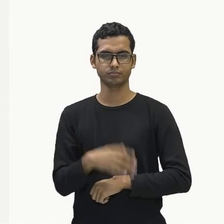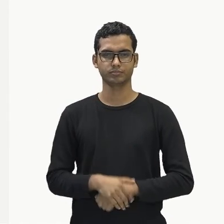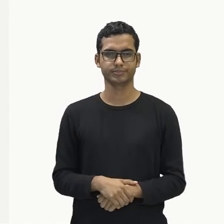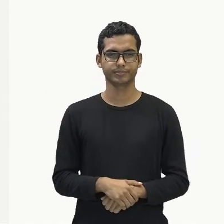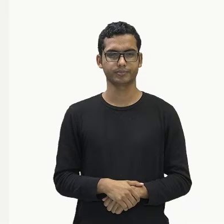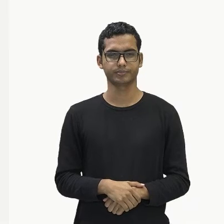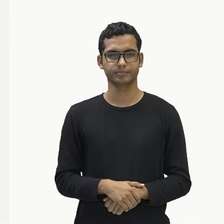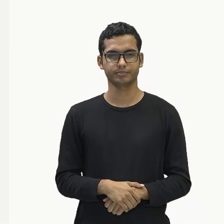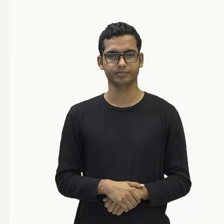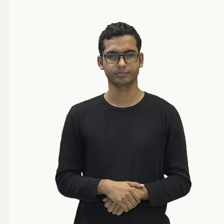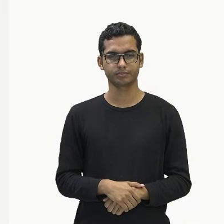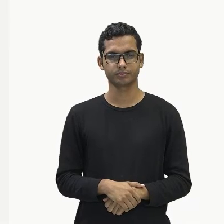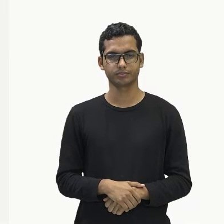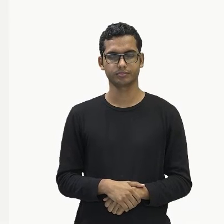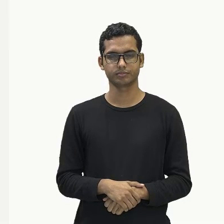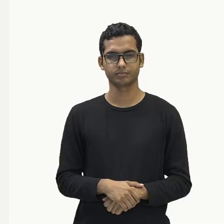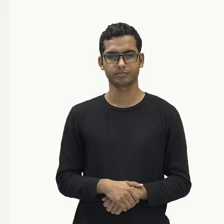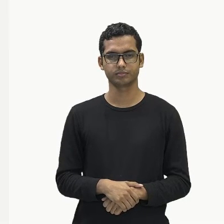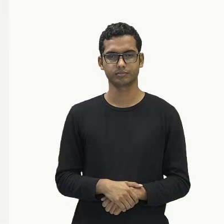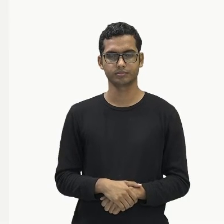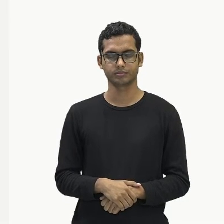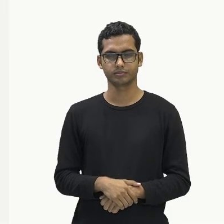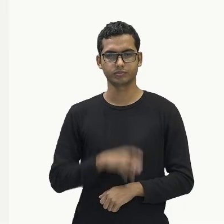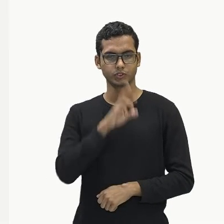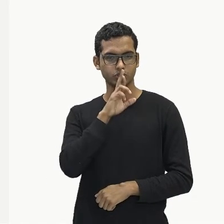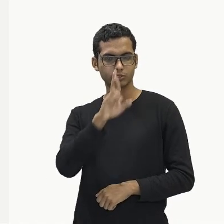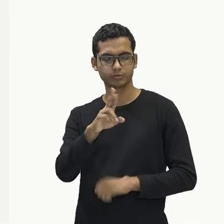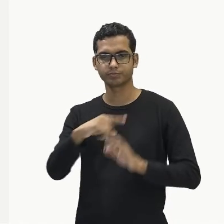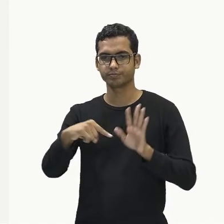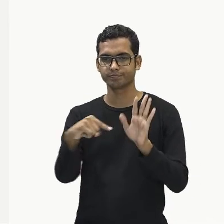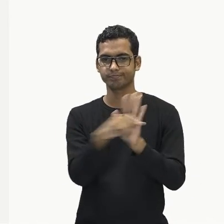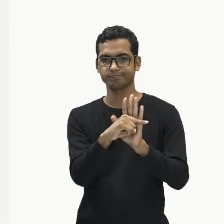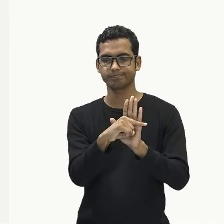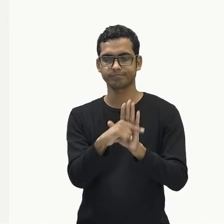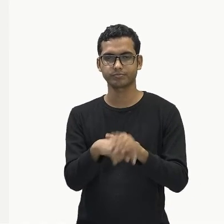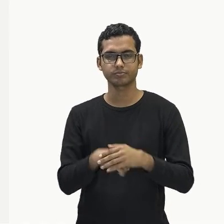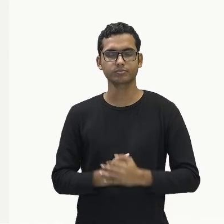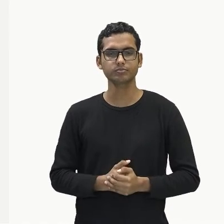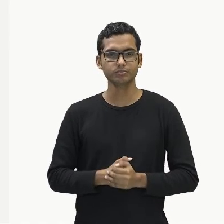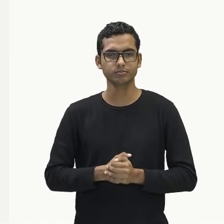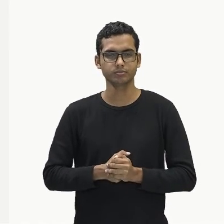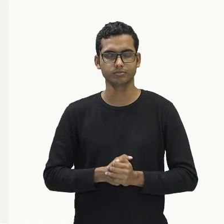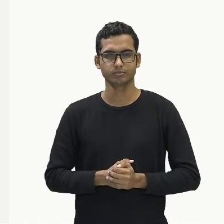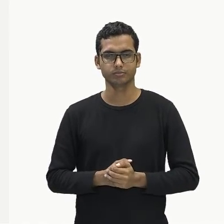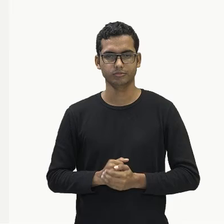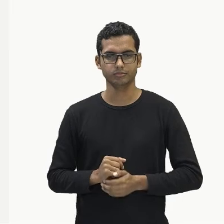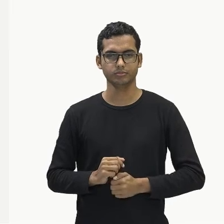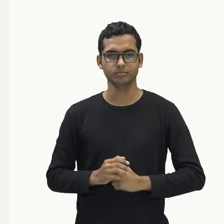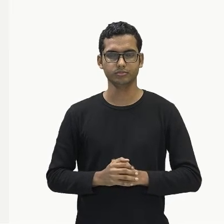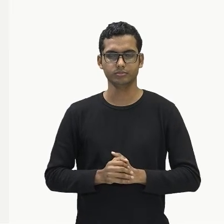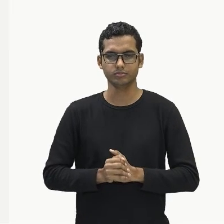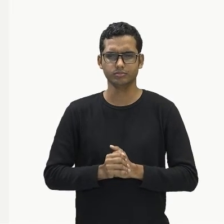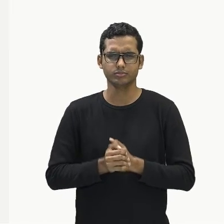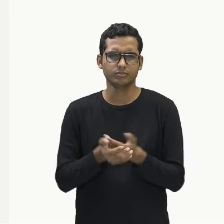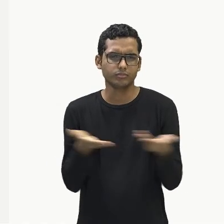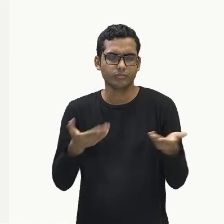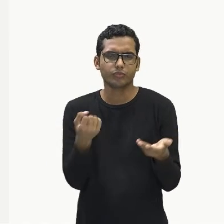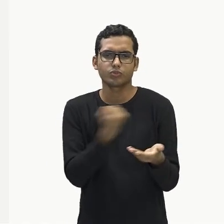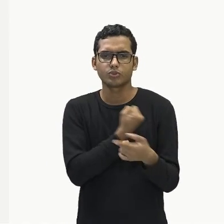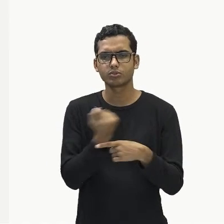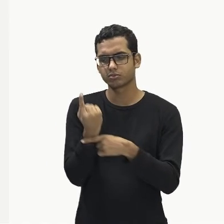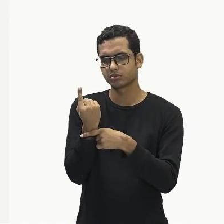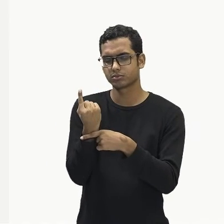diferentes, resultado negativo. Como eu chego neste número 1 aqui em